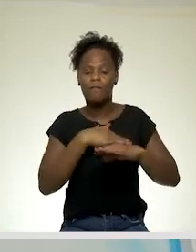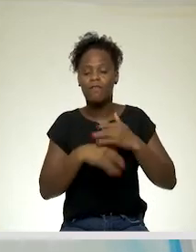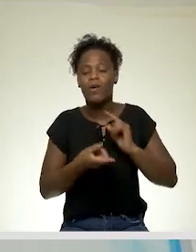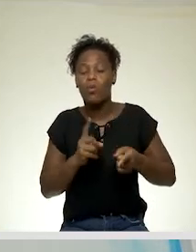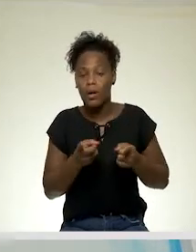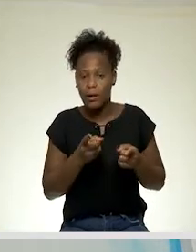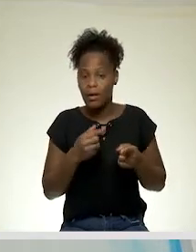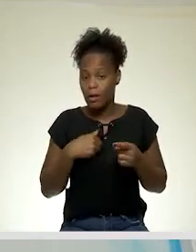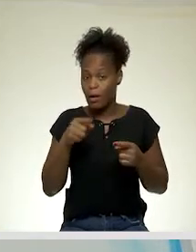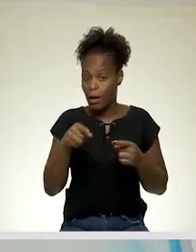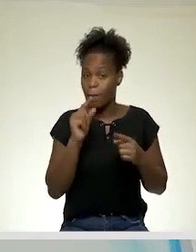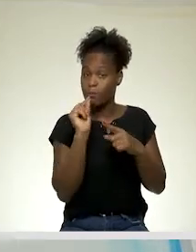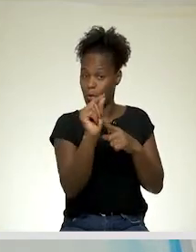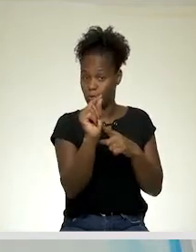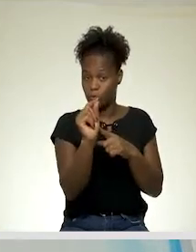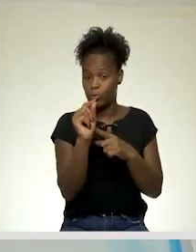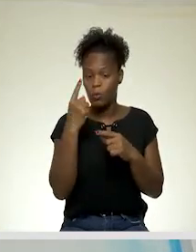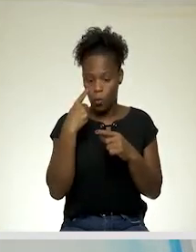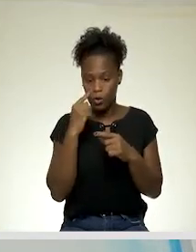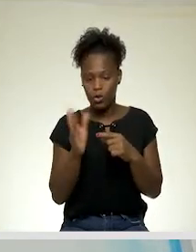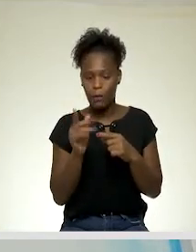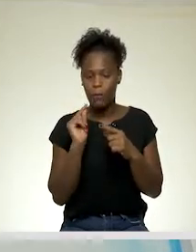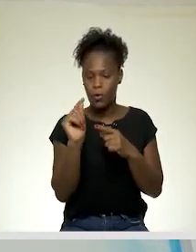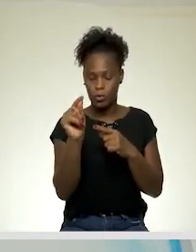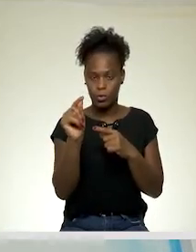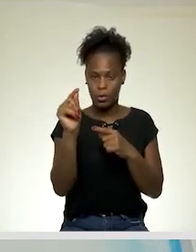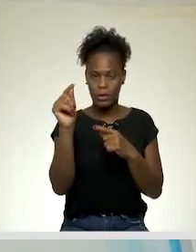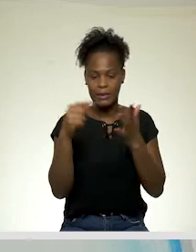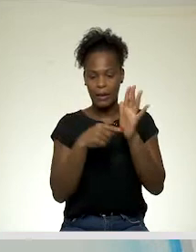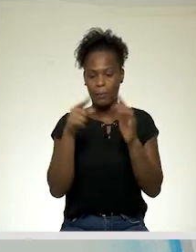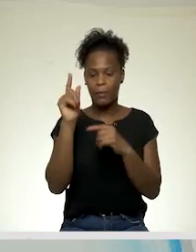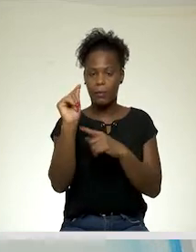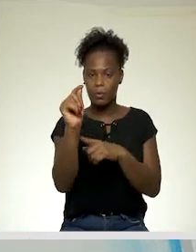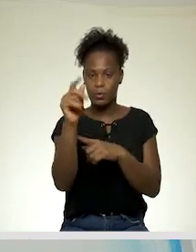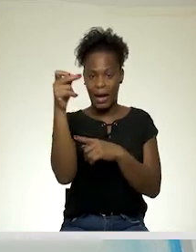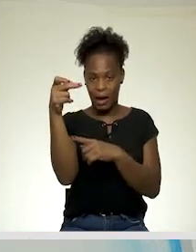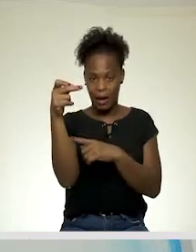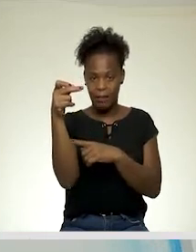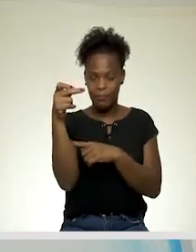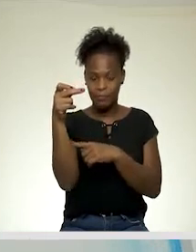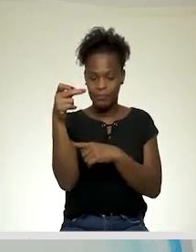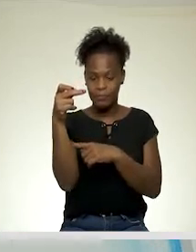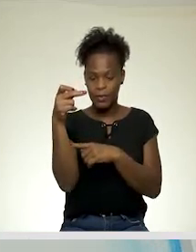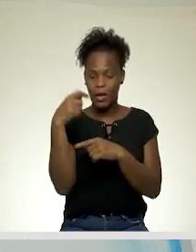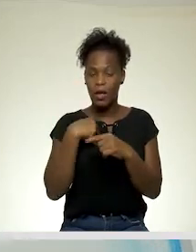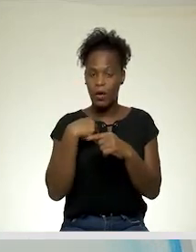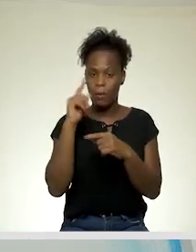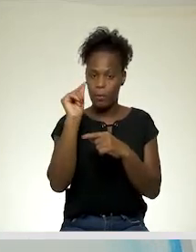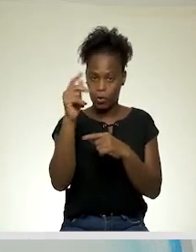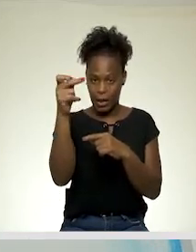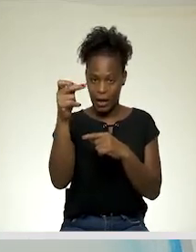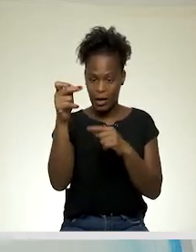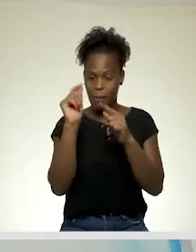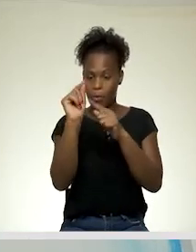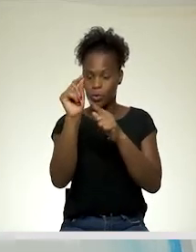fazer? Vamos no vértice, já conhecemos vértice, tenho aqui vértice no ponto A, eu vou traçar, a partir do